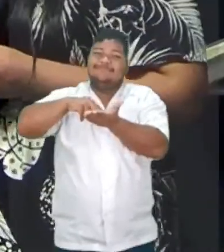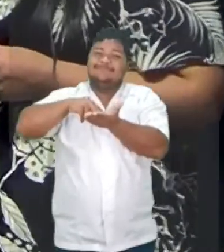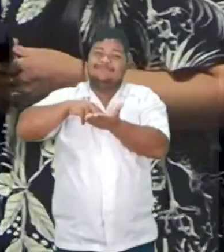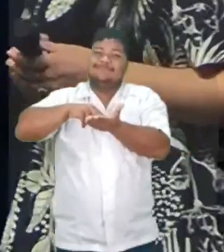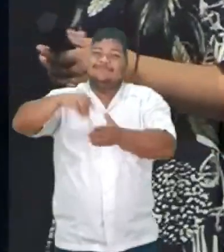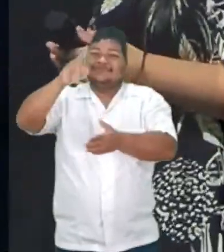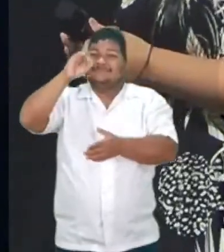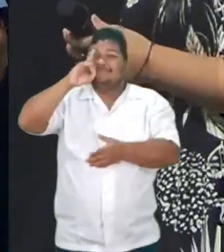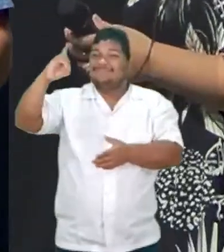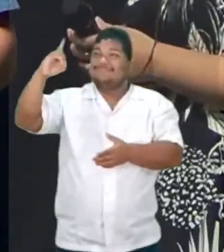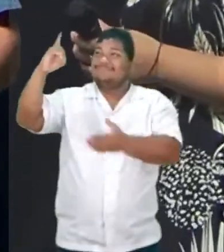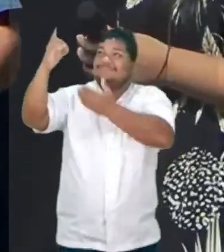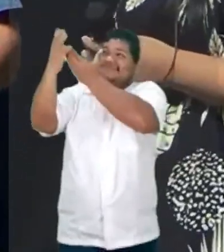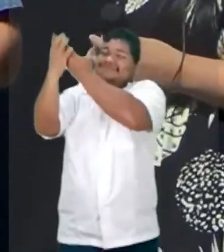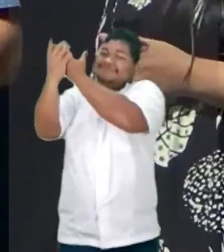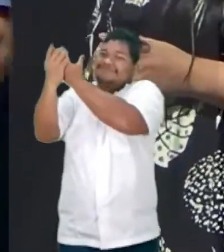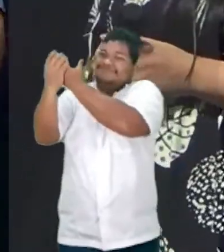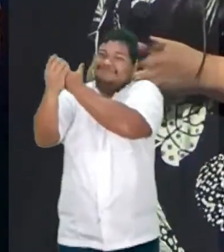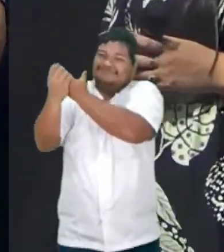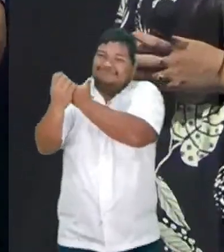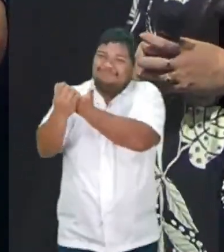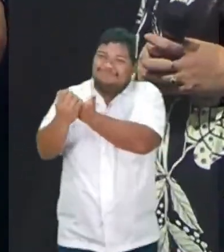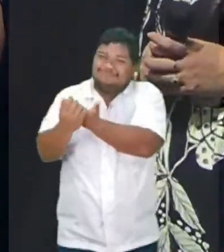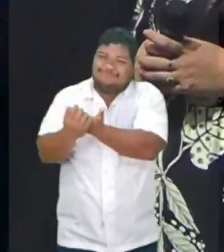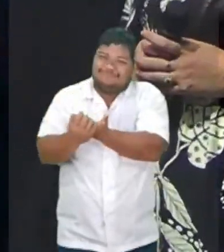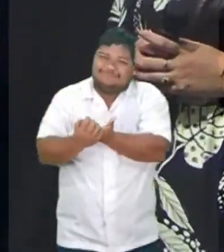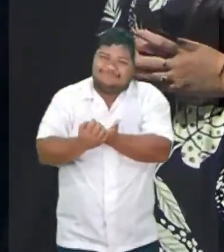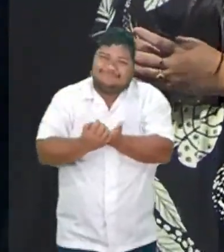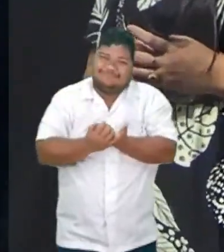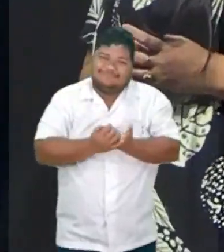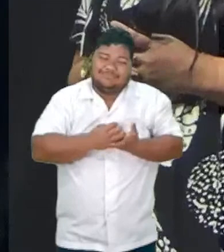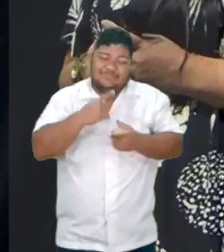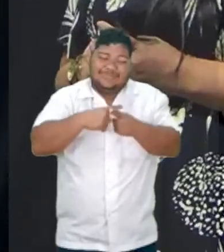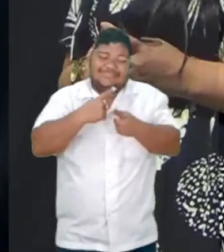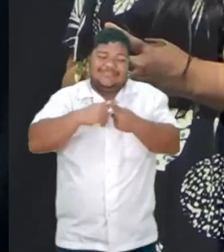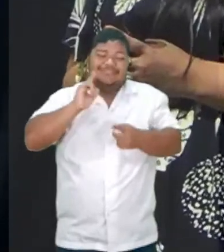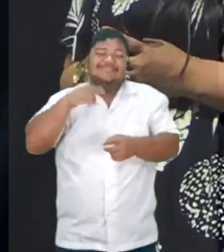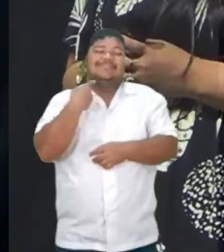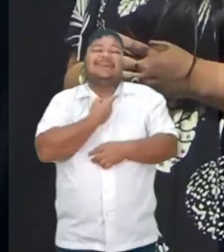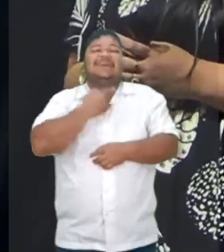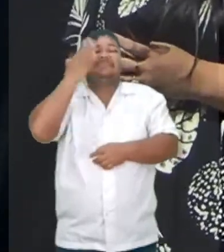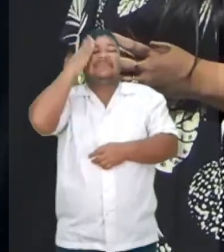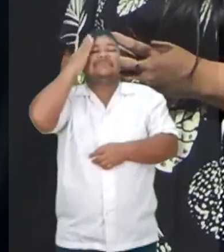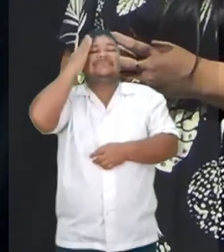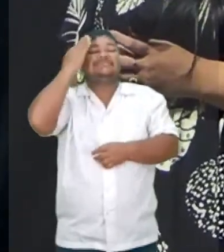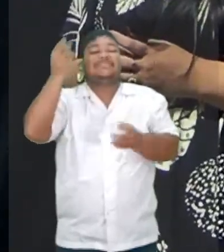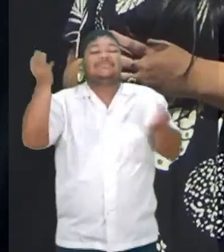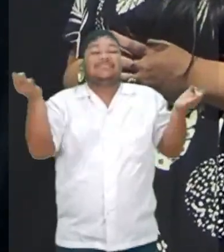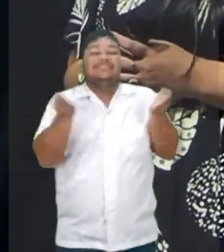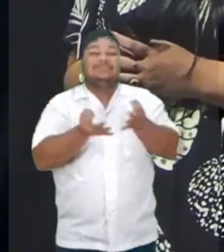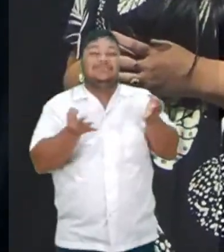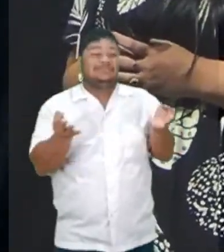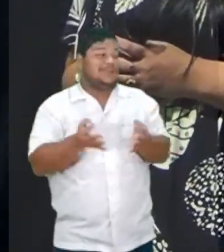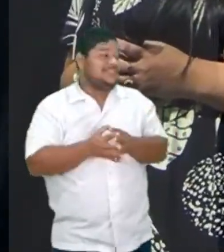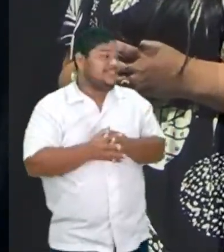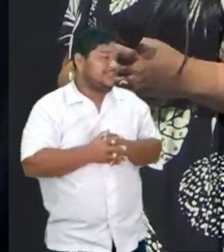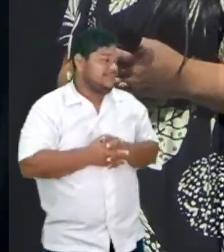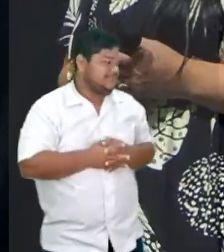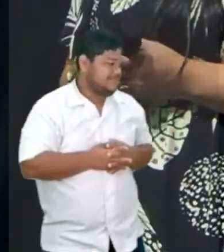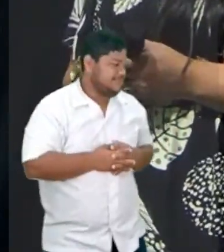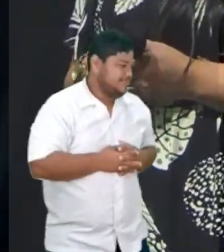pegue nos braços, porque nós sabemos perfeitamente que grande és